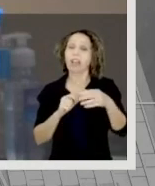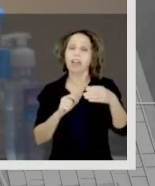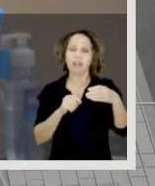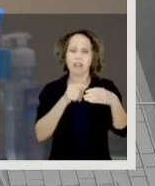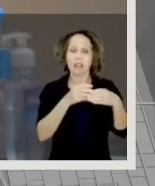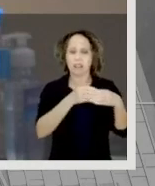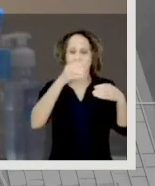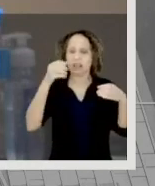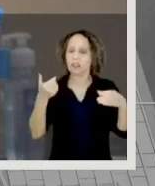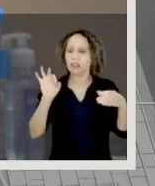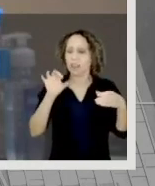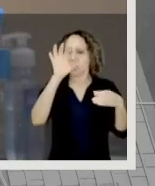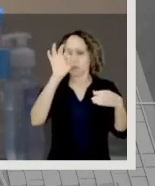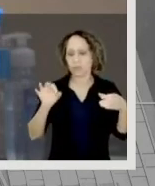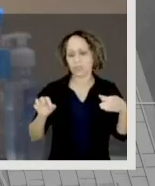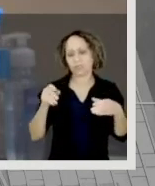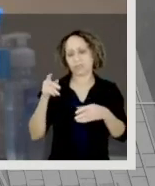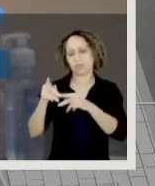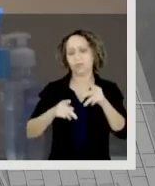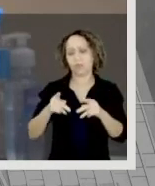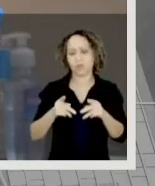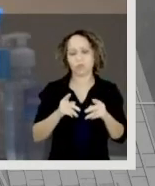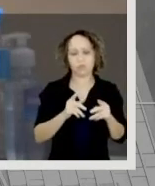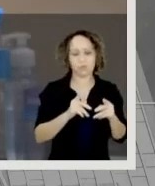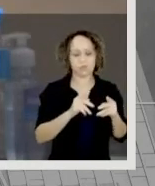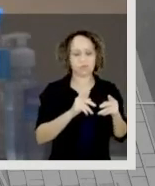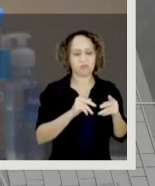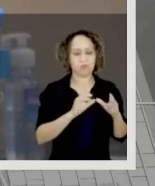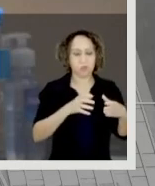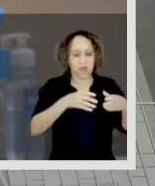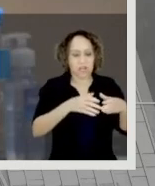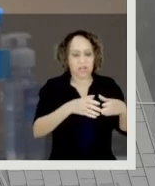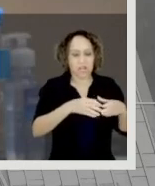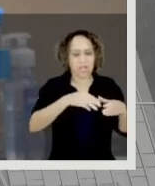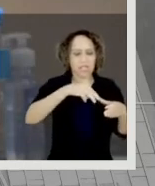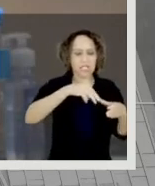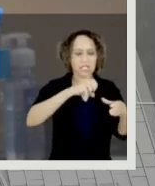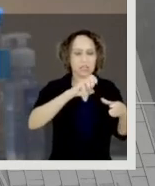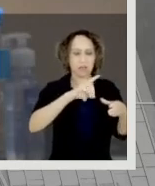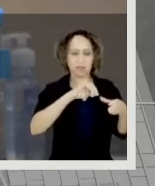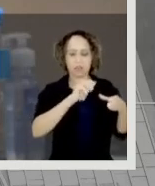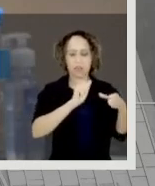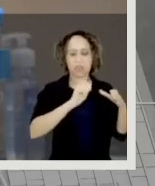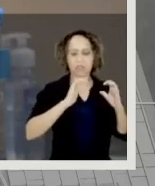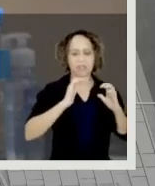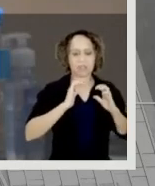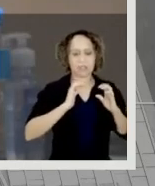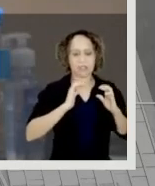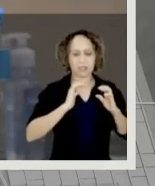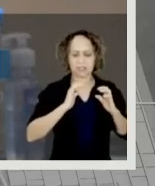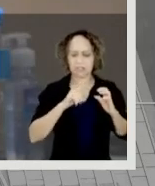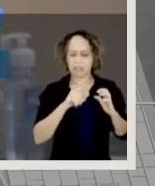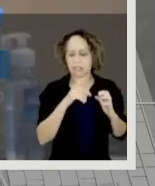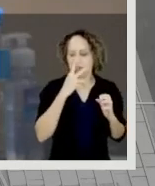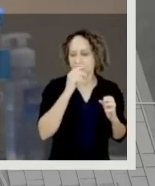a esse encontro. Eles estão, claro, desidratando alguém que já tem uma campanha que praticamente vem sem apoio,